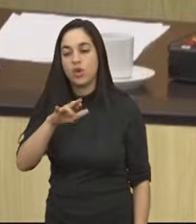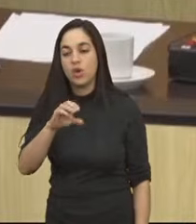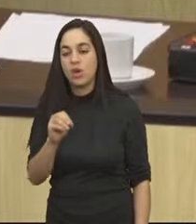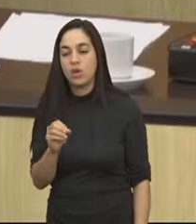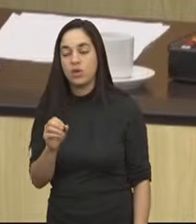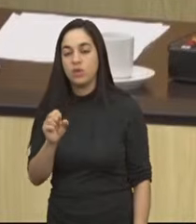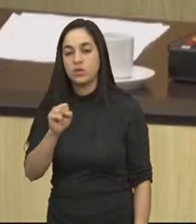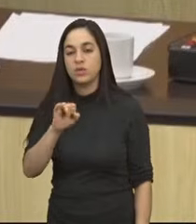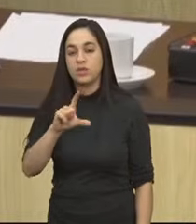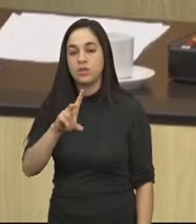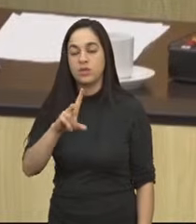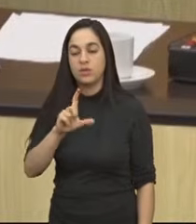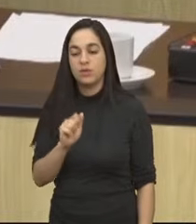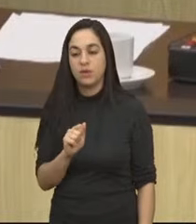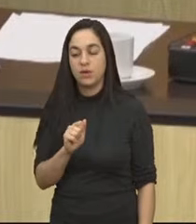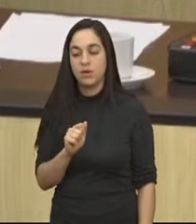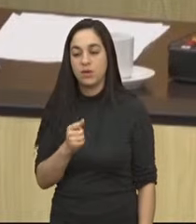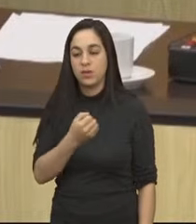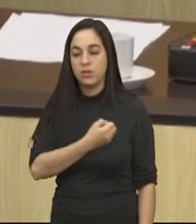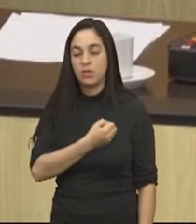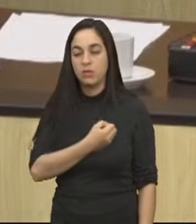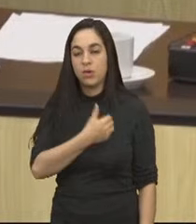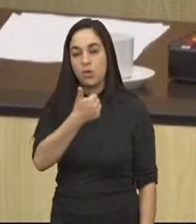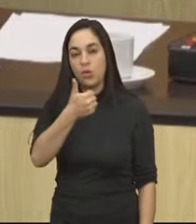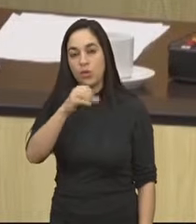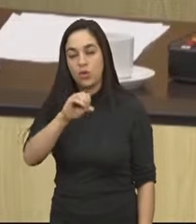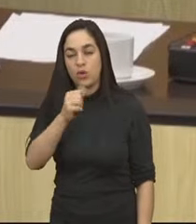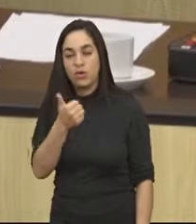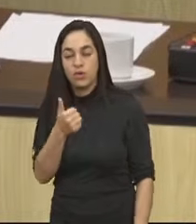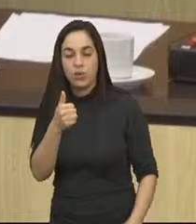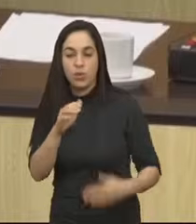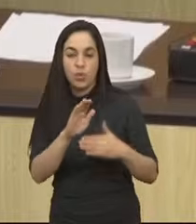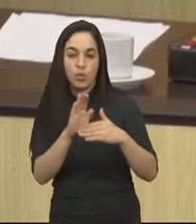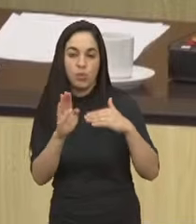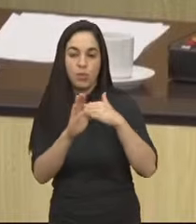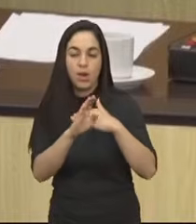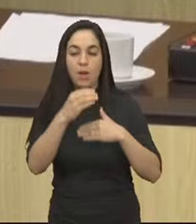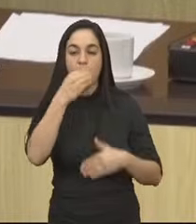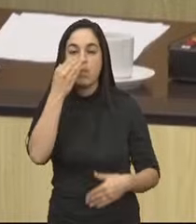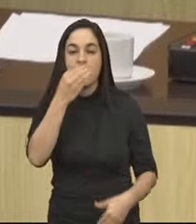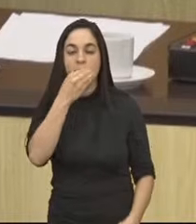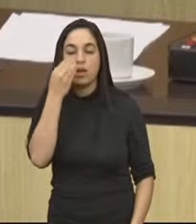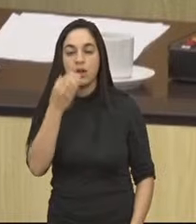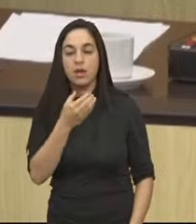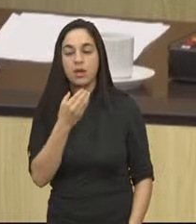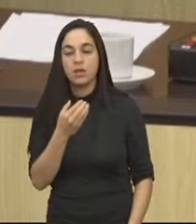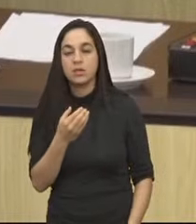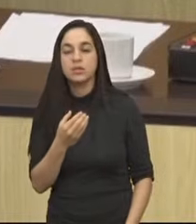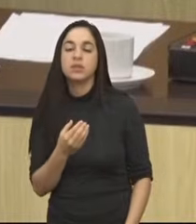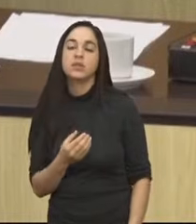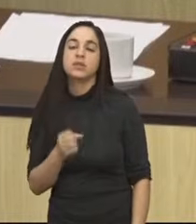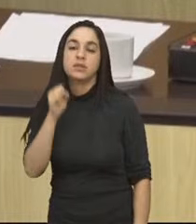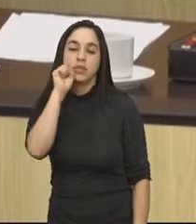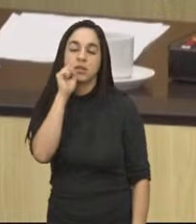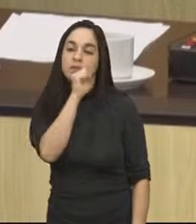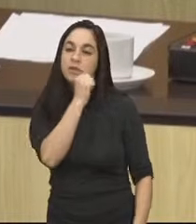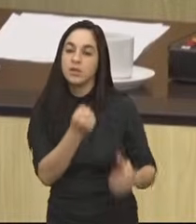ao número 191, no Jardim Paraíso, neste município. Autoria, vereador Silfarne, do Cidade